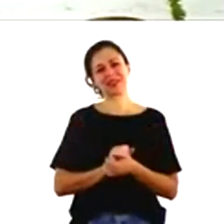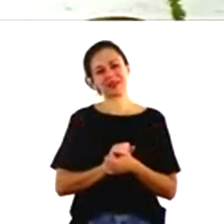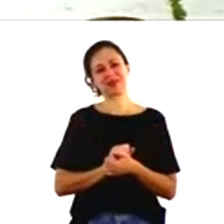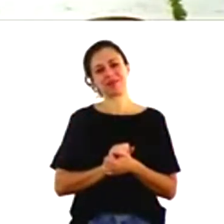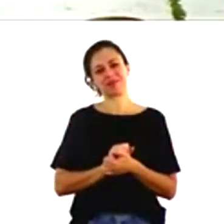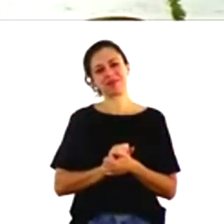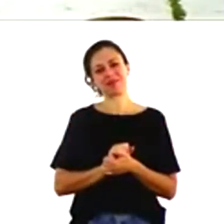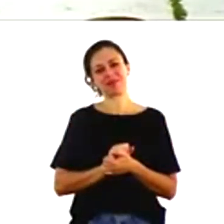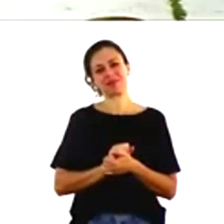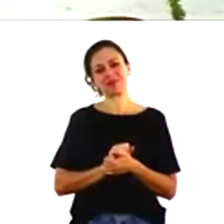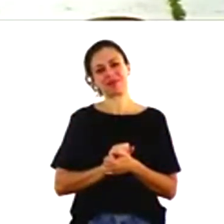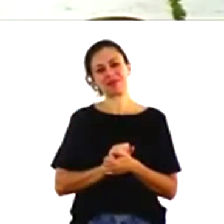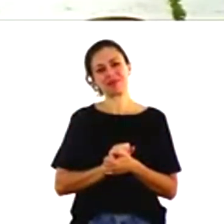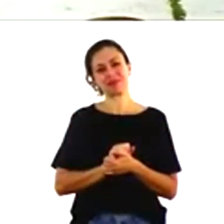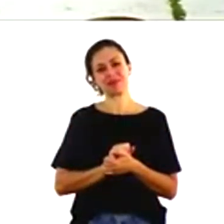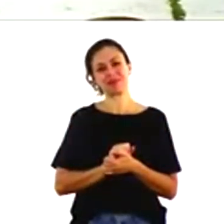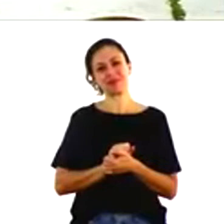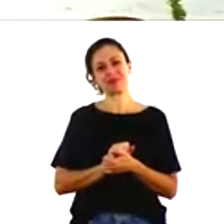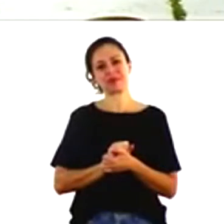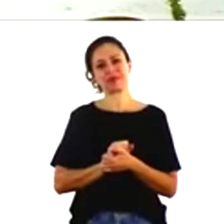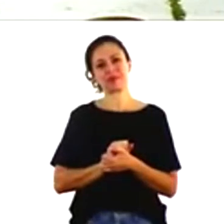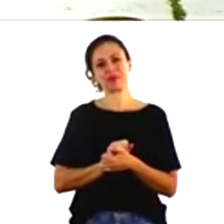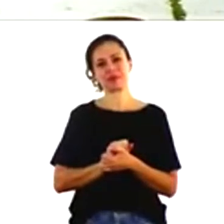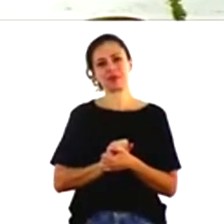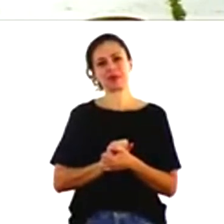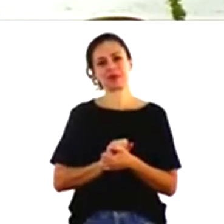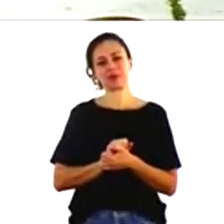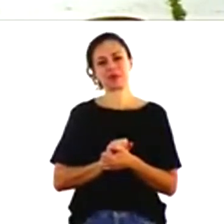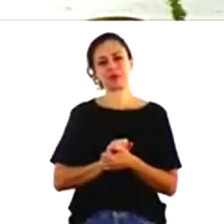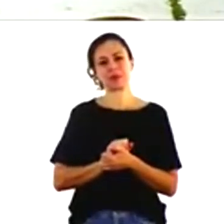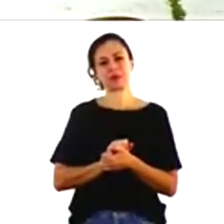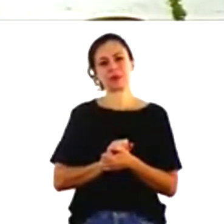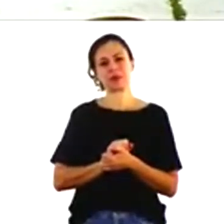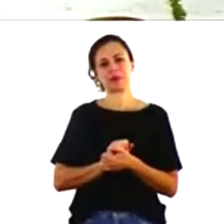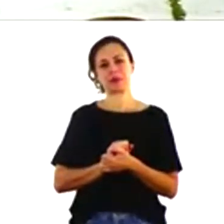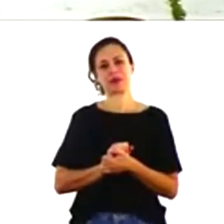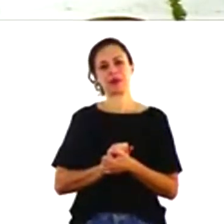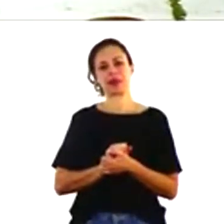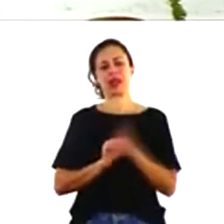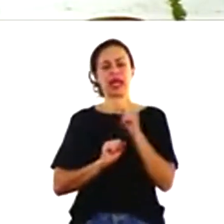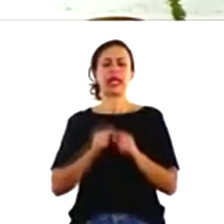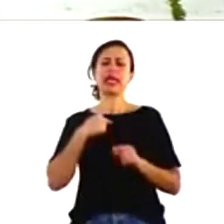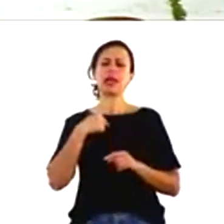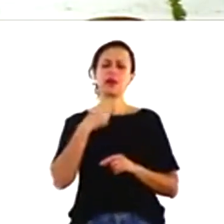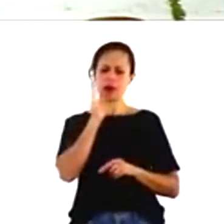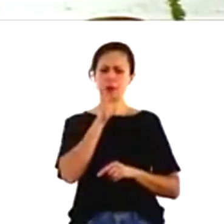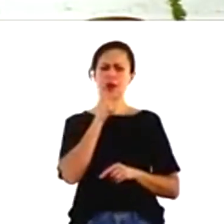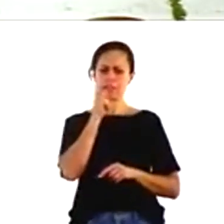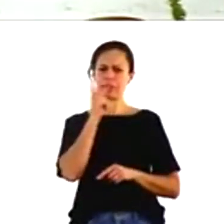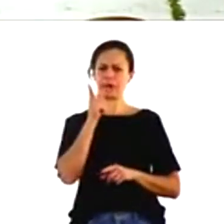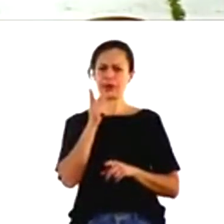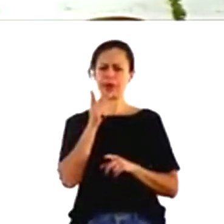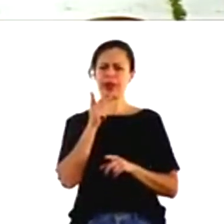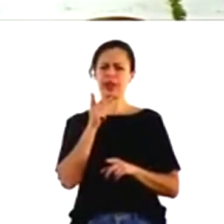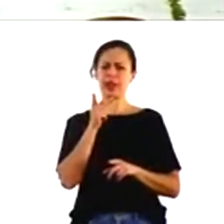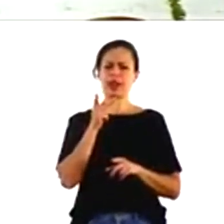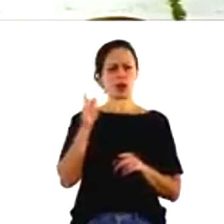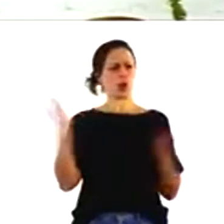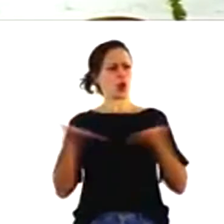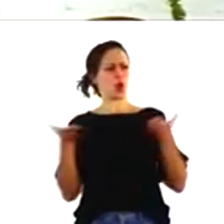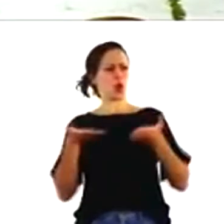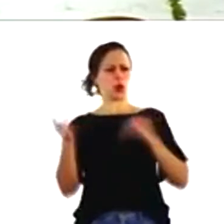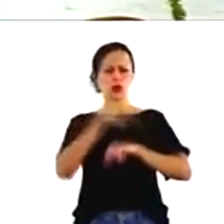você. Afinal, é ressurreição, e você deve ter achado até estranho o meu texto. Ele diz